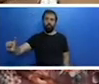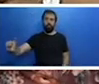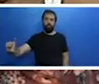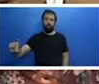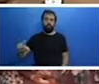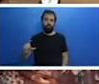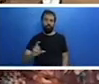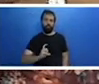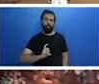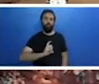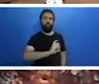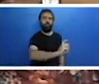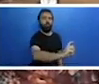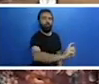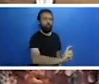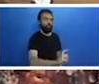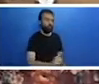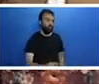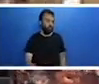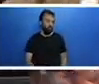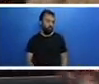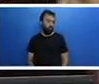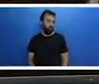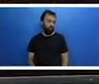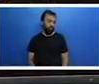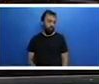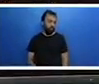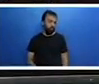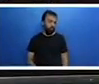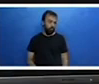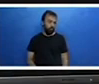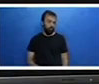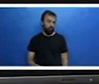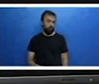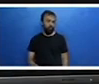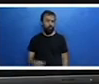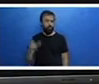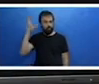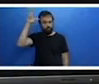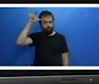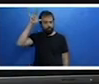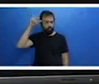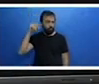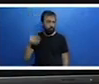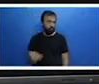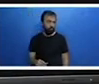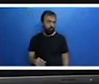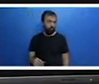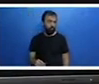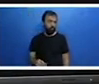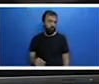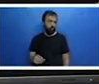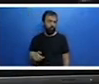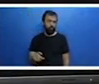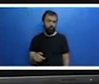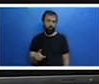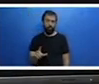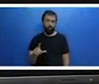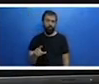quiser, uma fica na casa escura e outra na casa clara. O cavalo, única peça que pula, ele